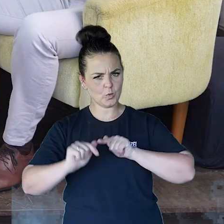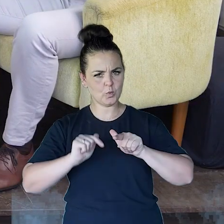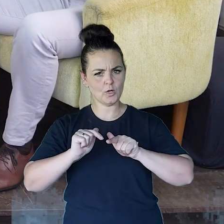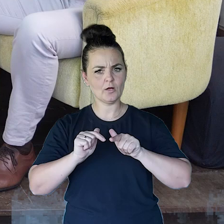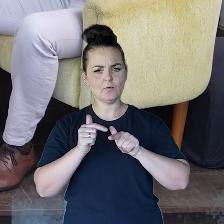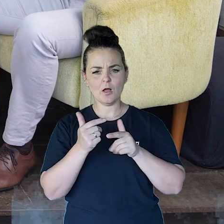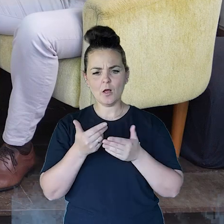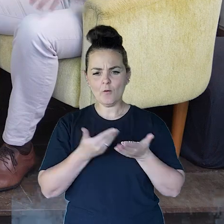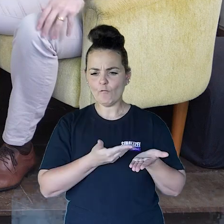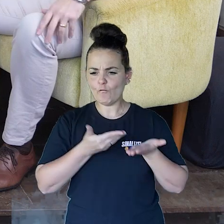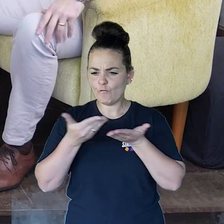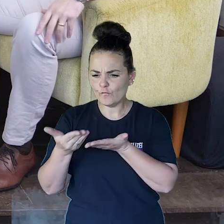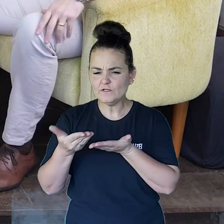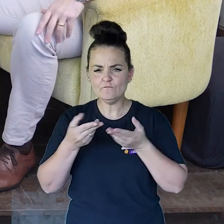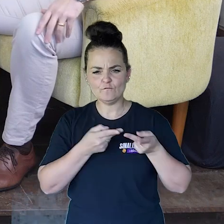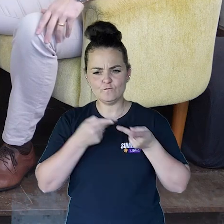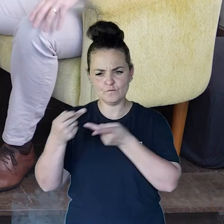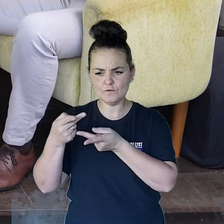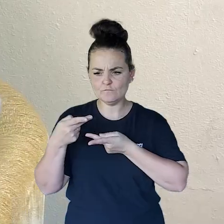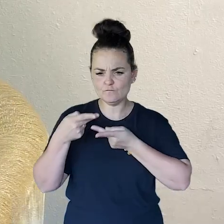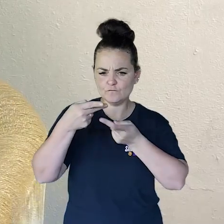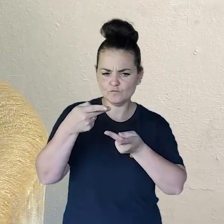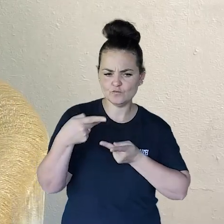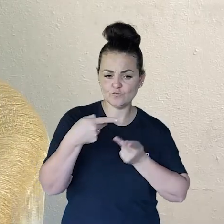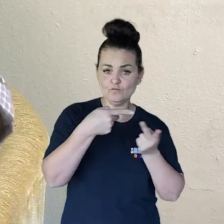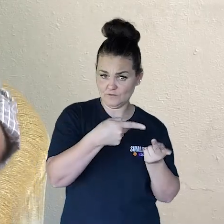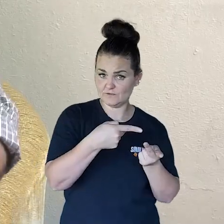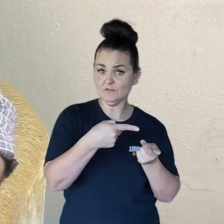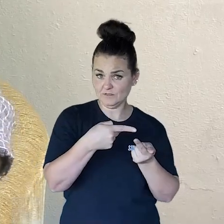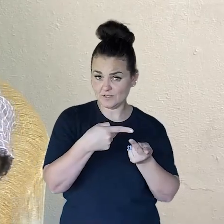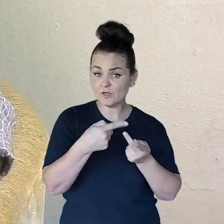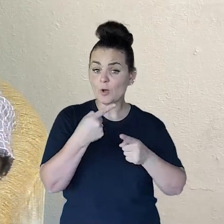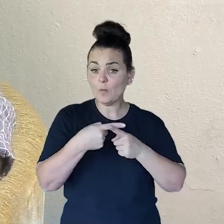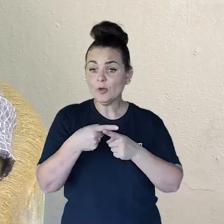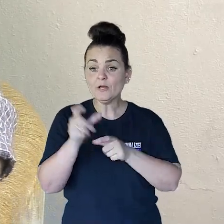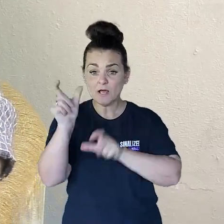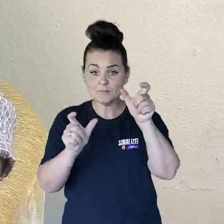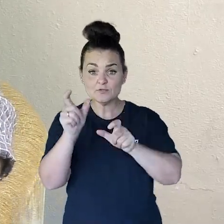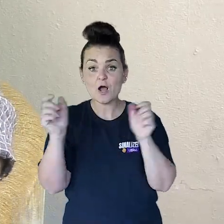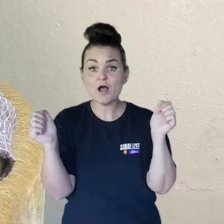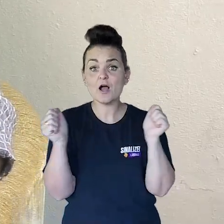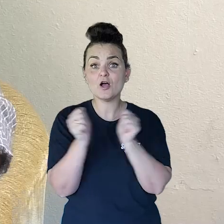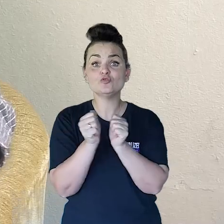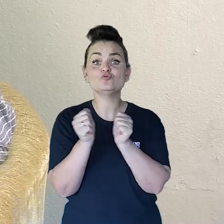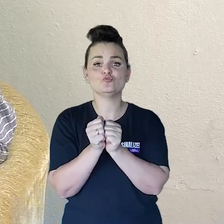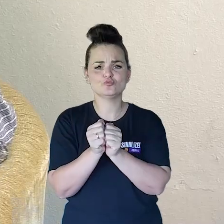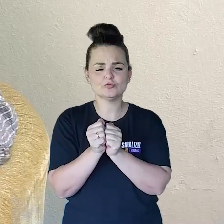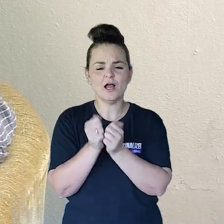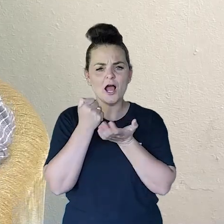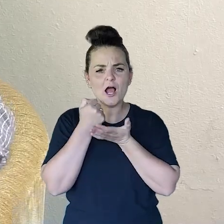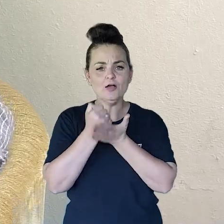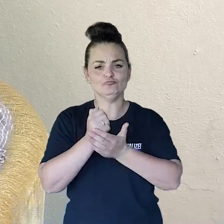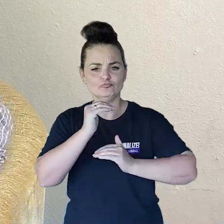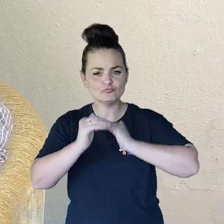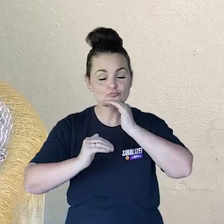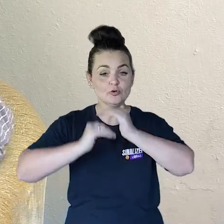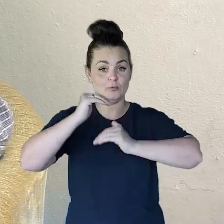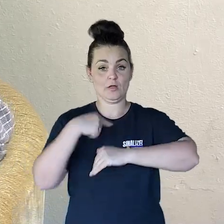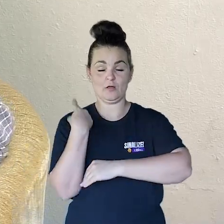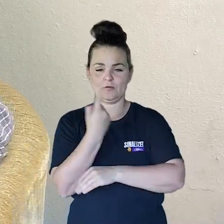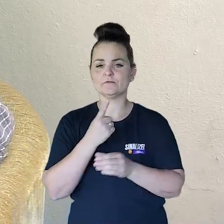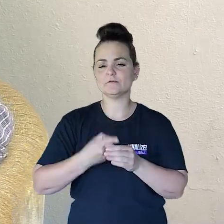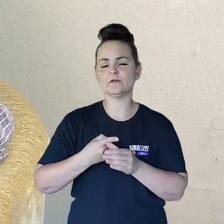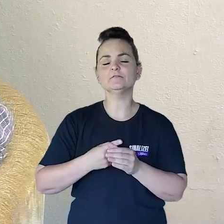trabalhando, visitando as nossas pessoas aí que contribuem muito com o desenvolvimento da nossa cidade e não tenho dúvida alguma,